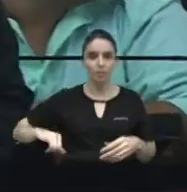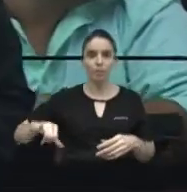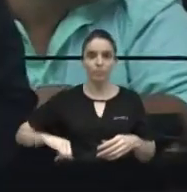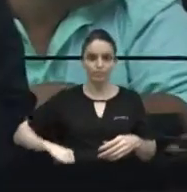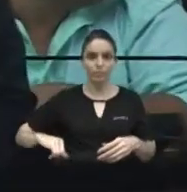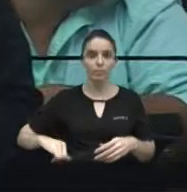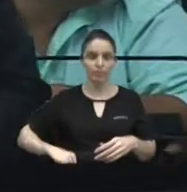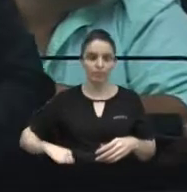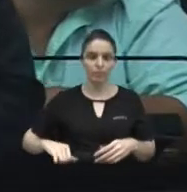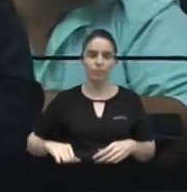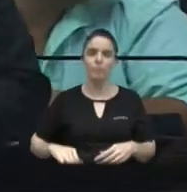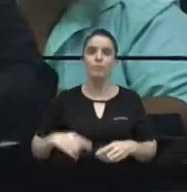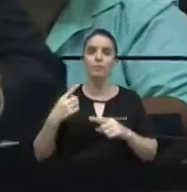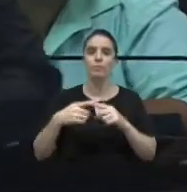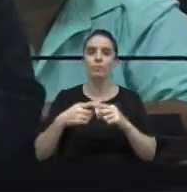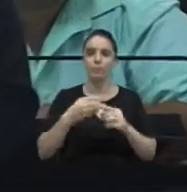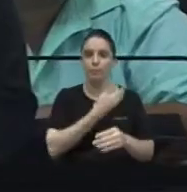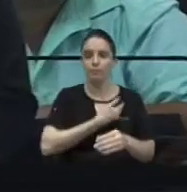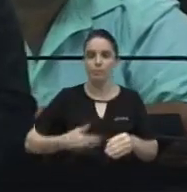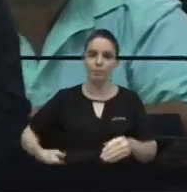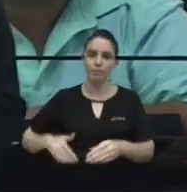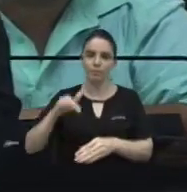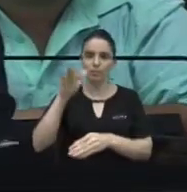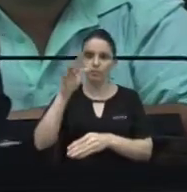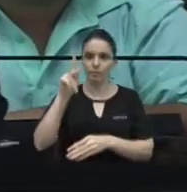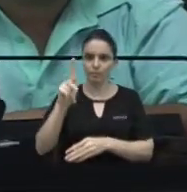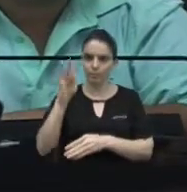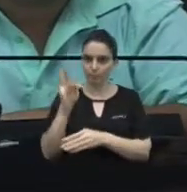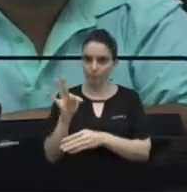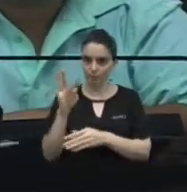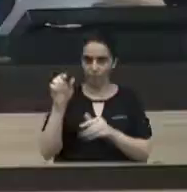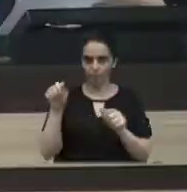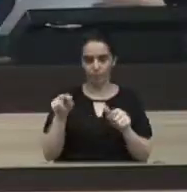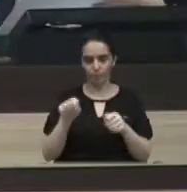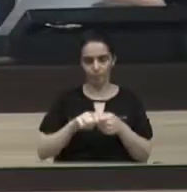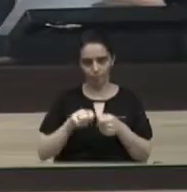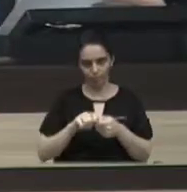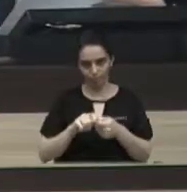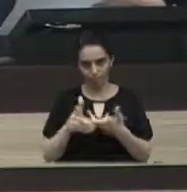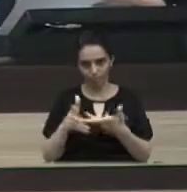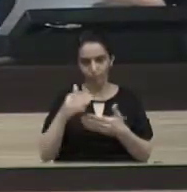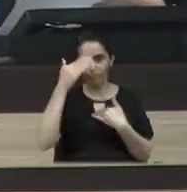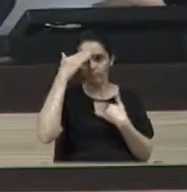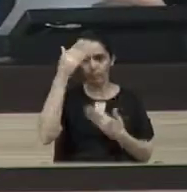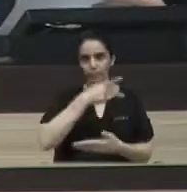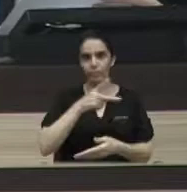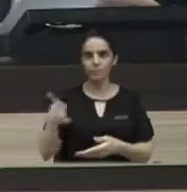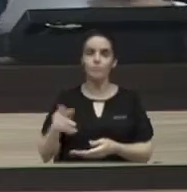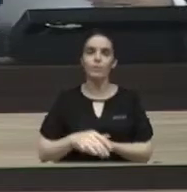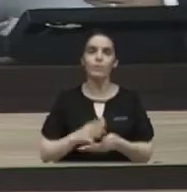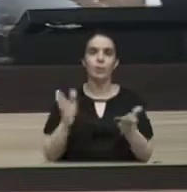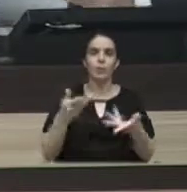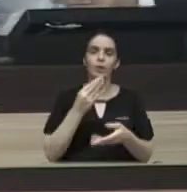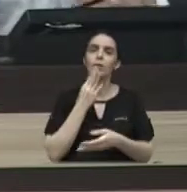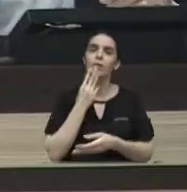companheiros petistas fizeram um para com os outros. Obrigado, presidente. Vereador Vaguinho.